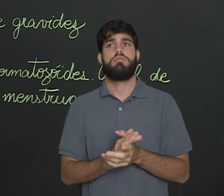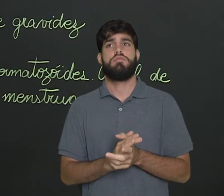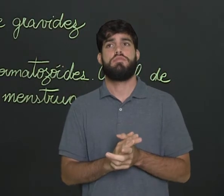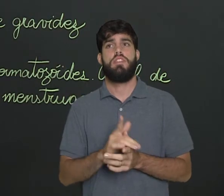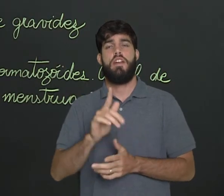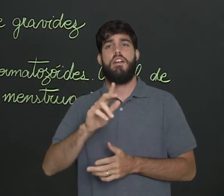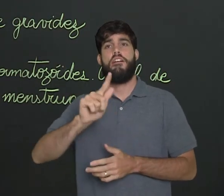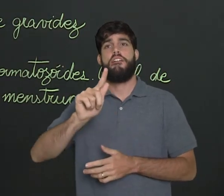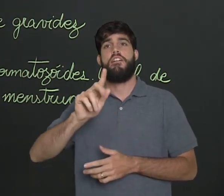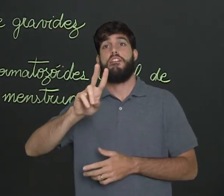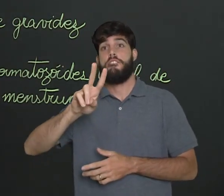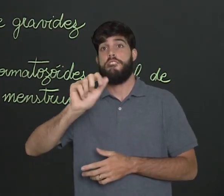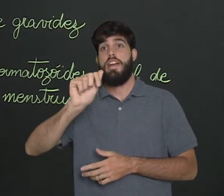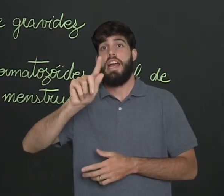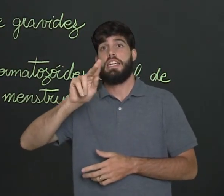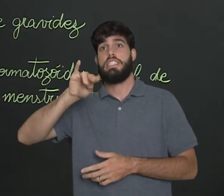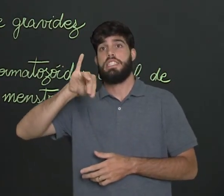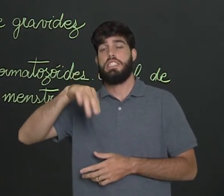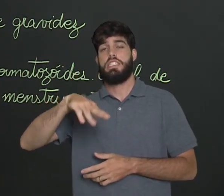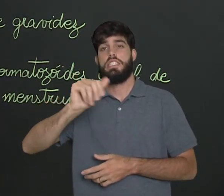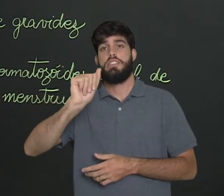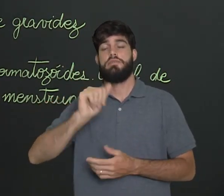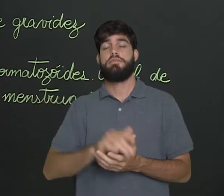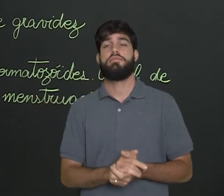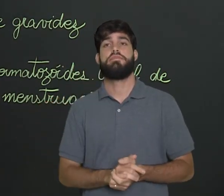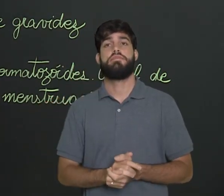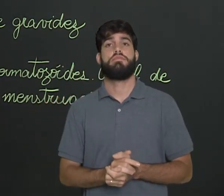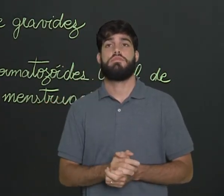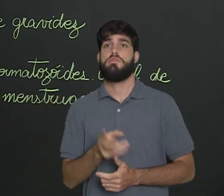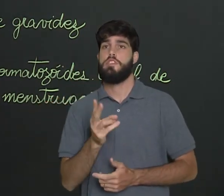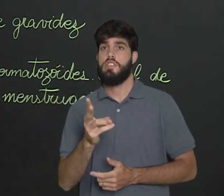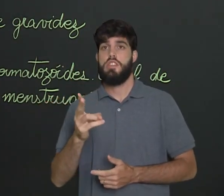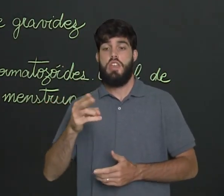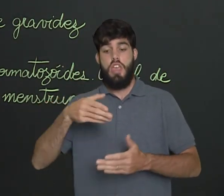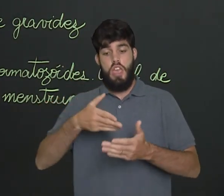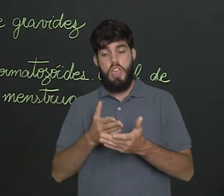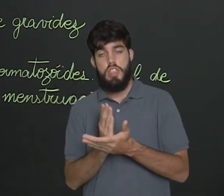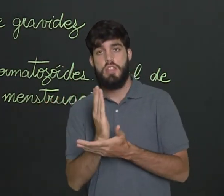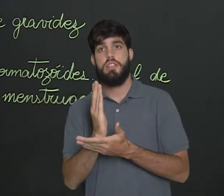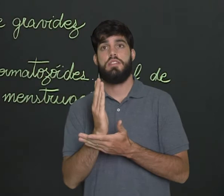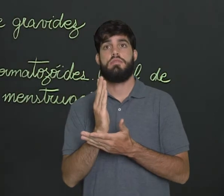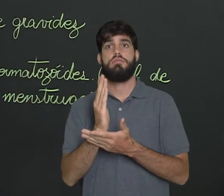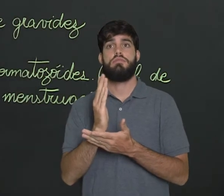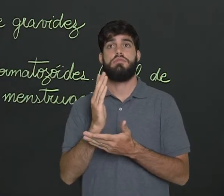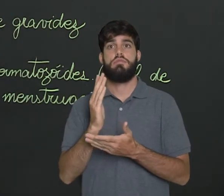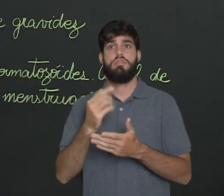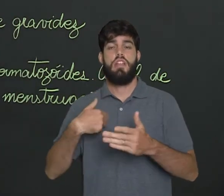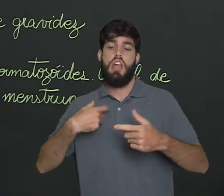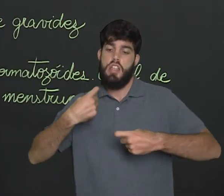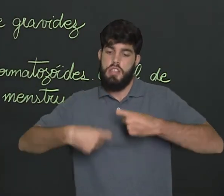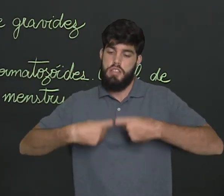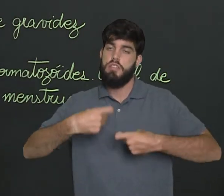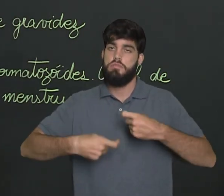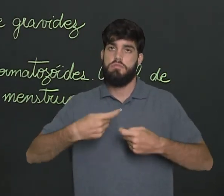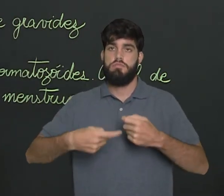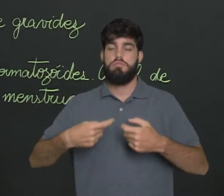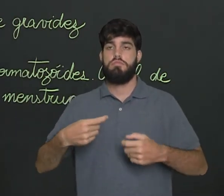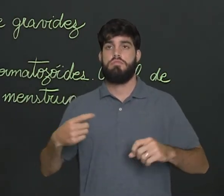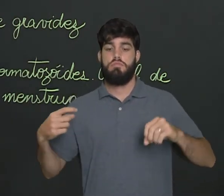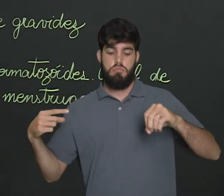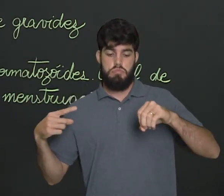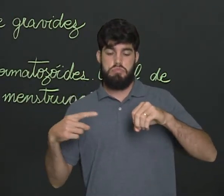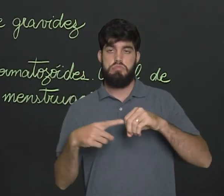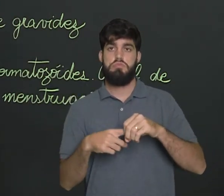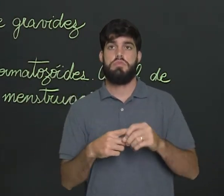canal muscular chamado de vagina. Por aqui, tanto vai ser a entrada desses espermatozoides, no caso